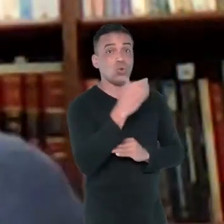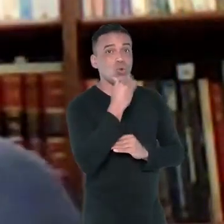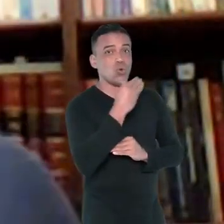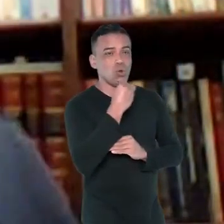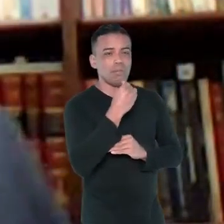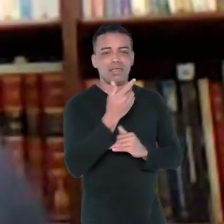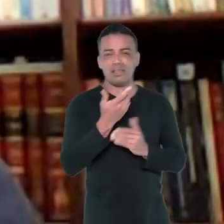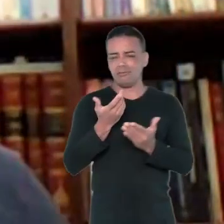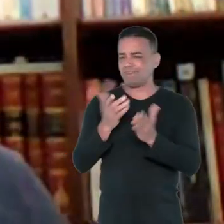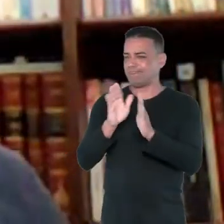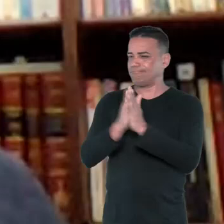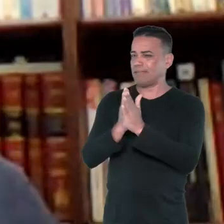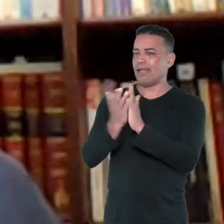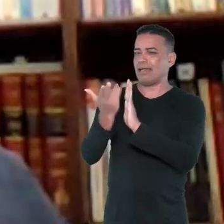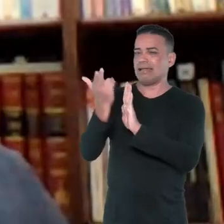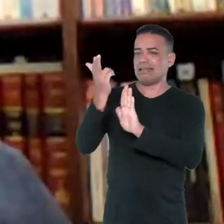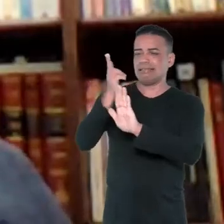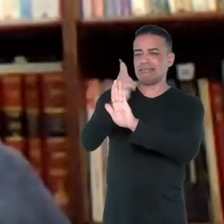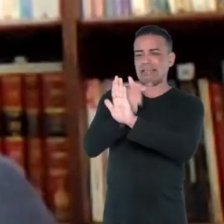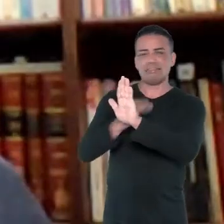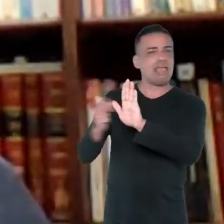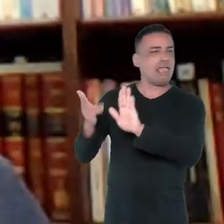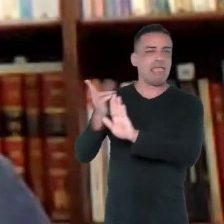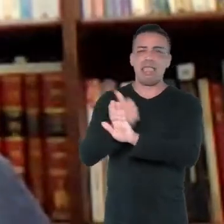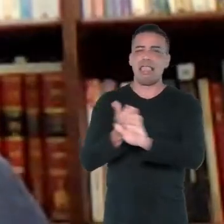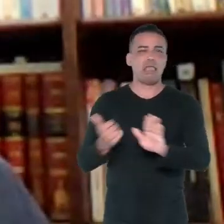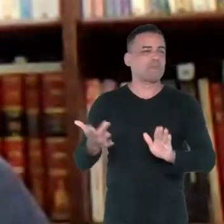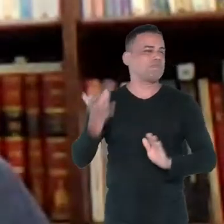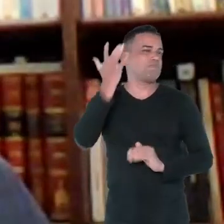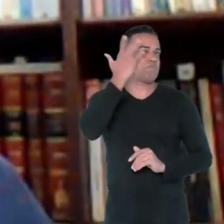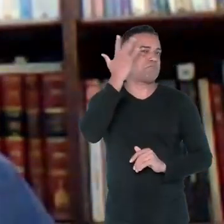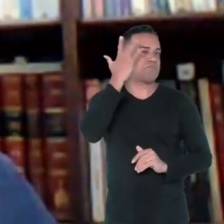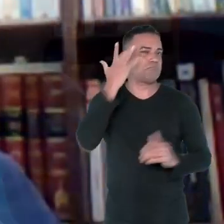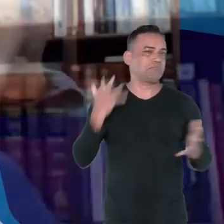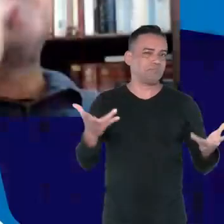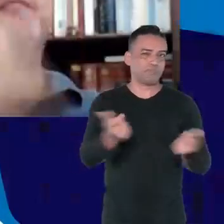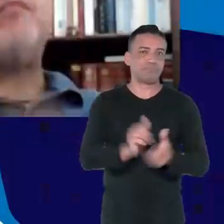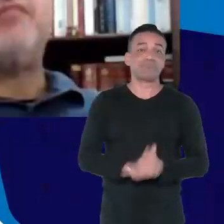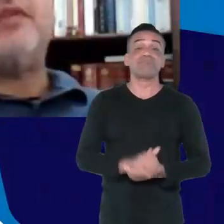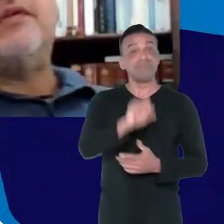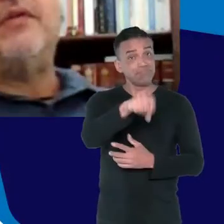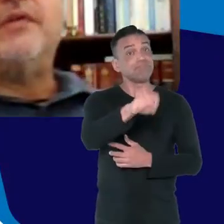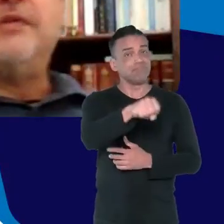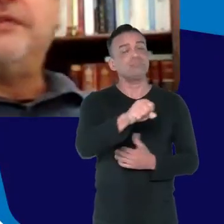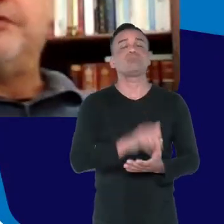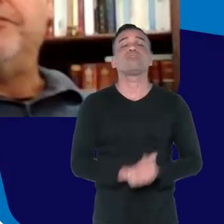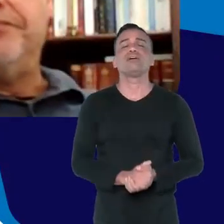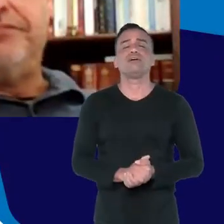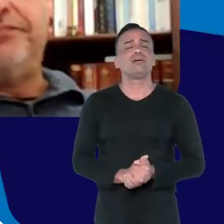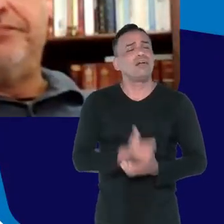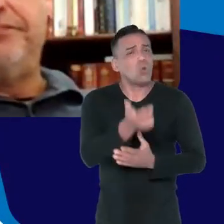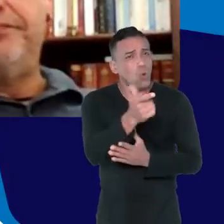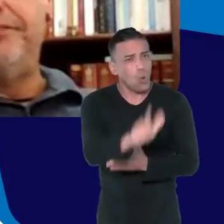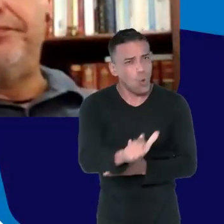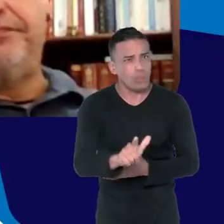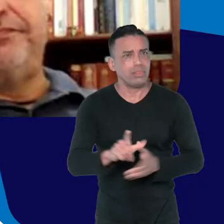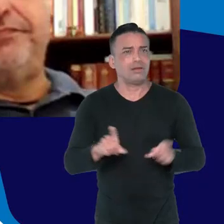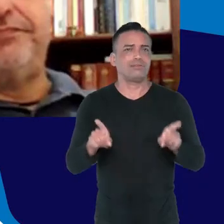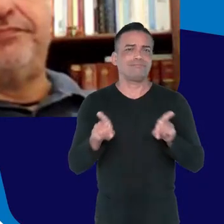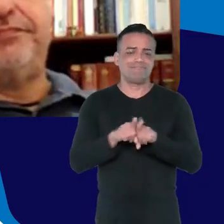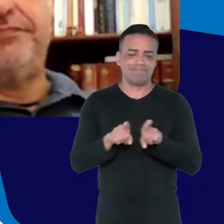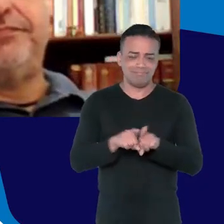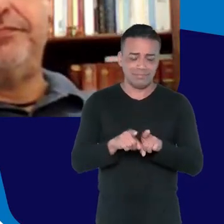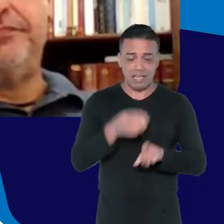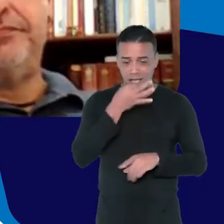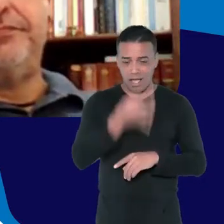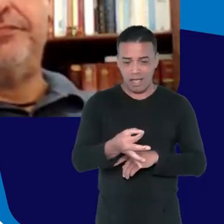cara já deu a capa muito coerente, né? Sim. Uma outra coisa